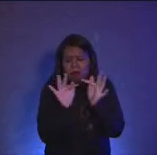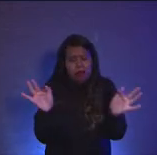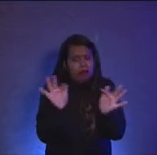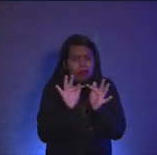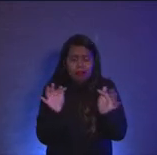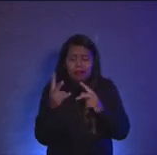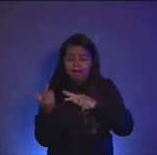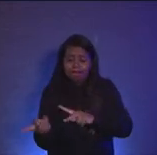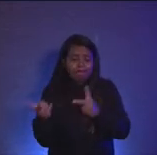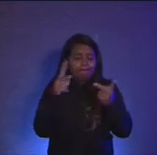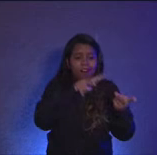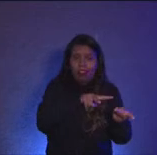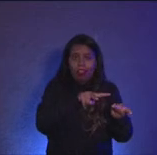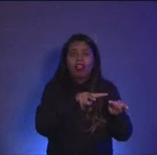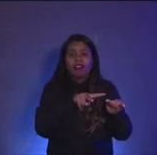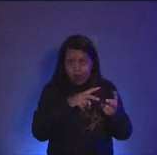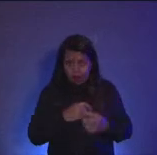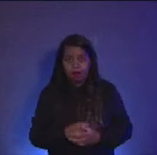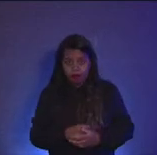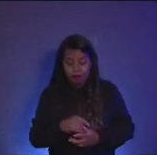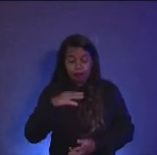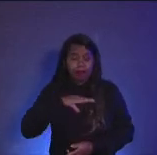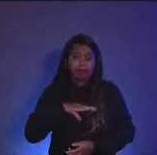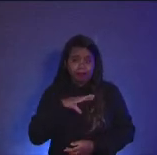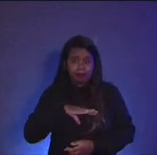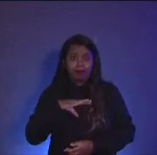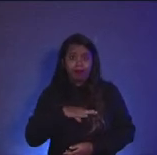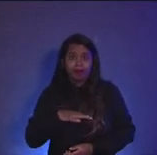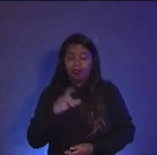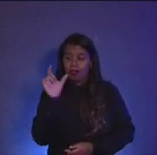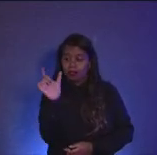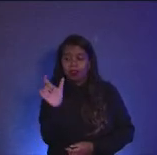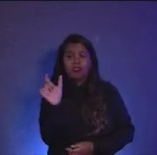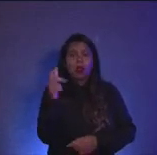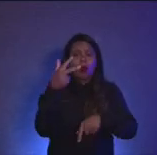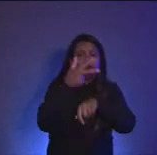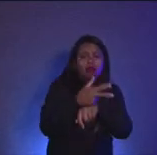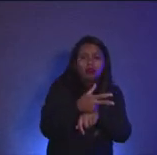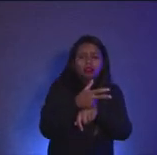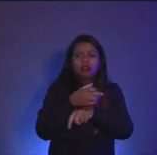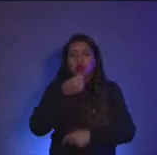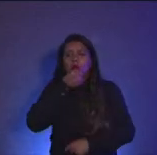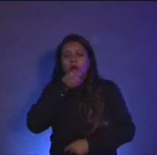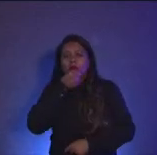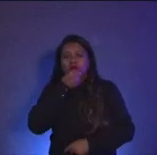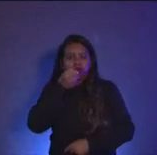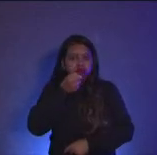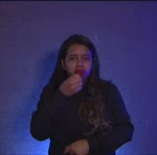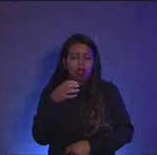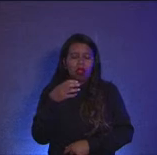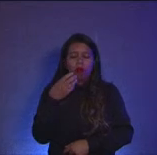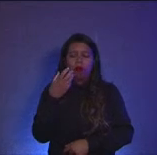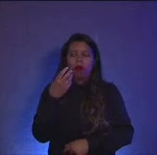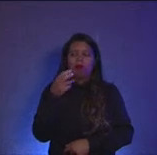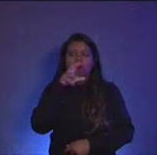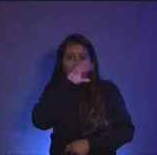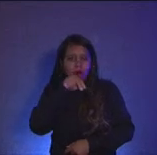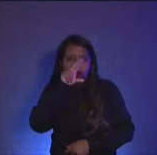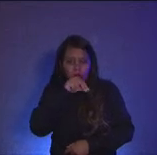transcrição, então o usuário só insere uma URL de um vídeo, de um áudio, ou então faz upload de um